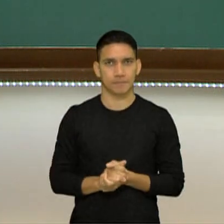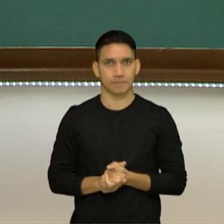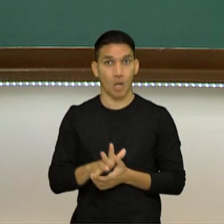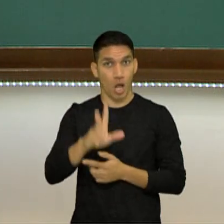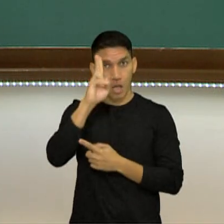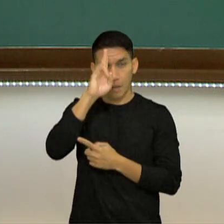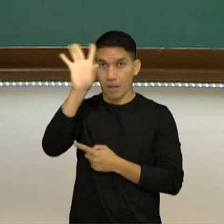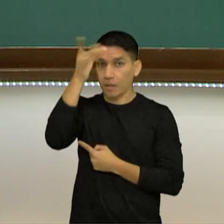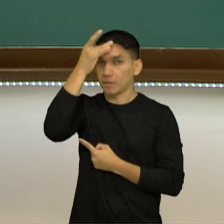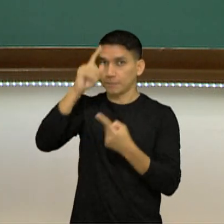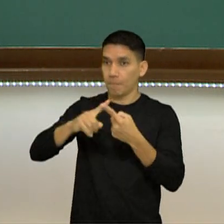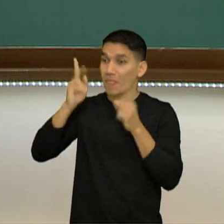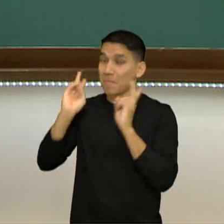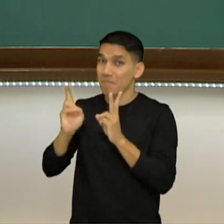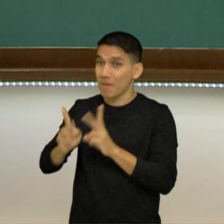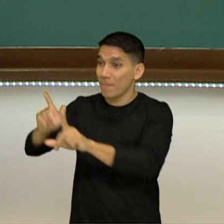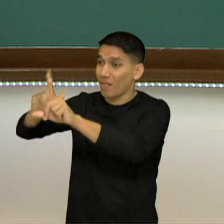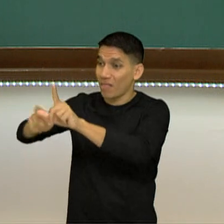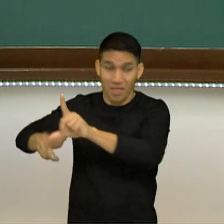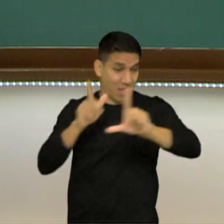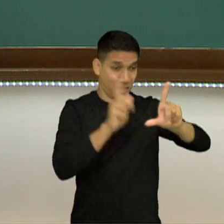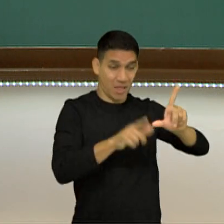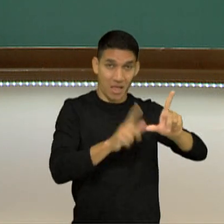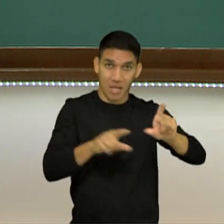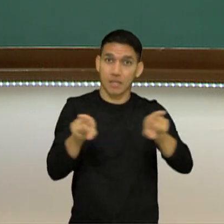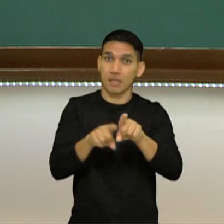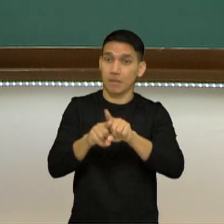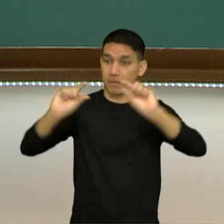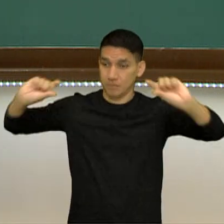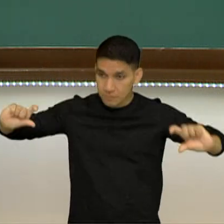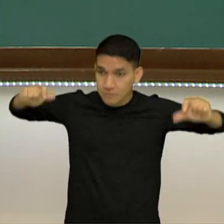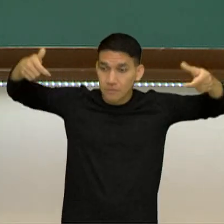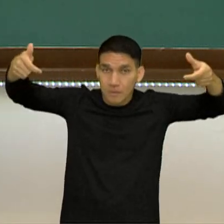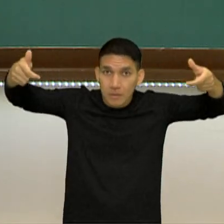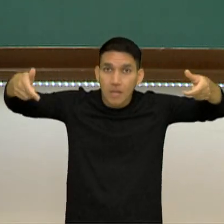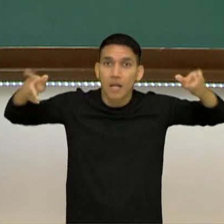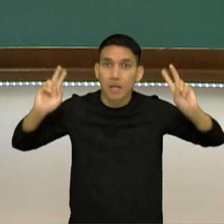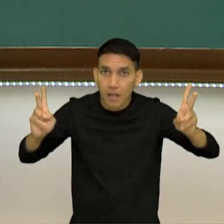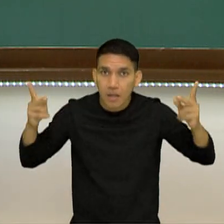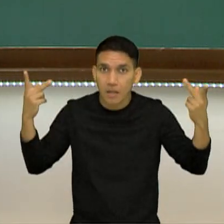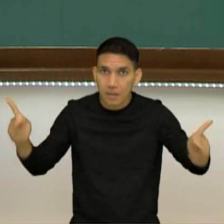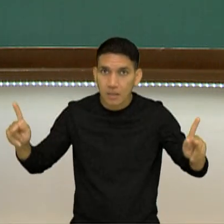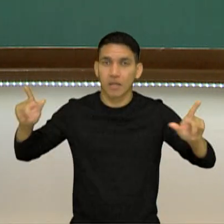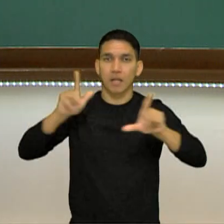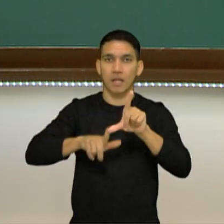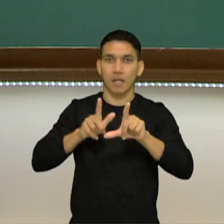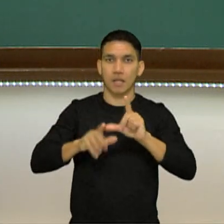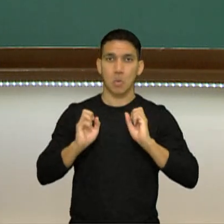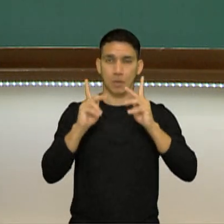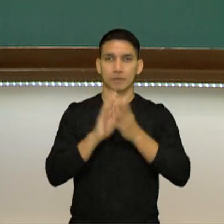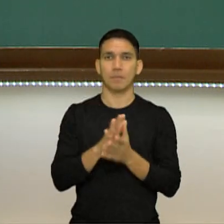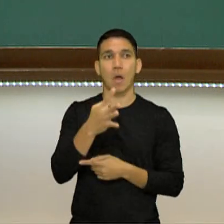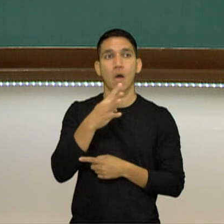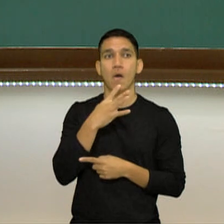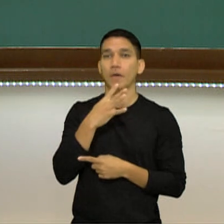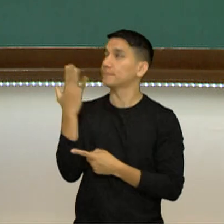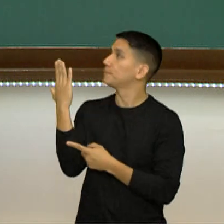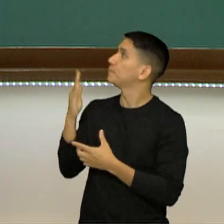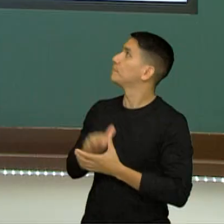denominados monômios semelhantes ou termos semelhantes. Tá? Então, o que tem que ter para ser monômio semelhante? A